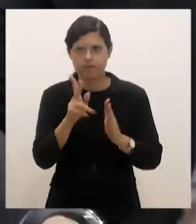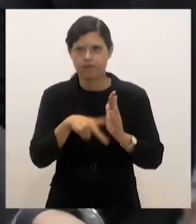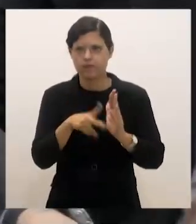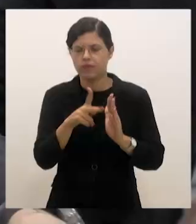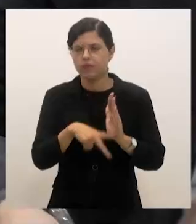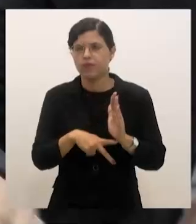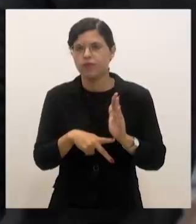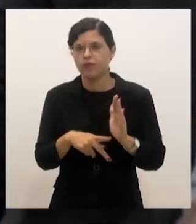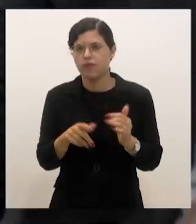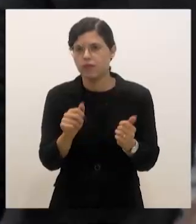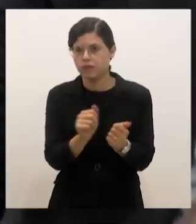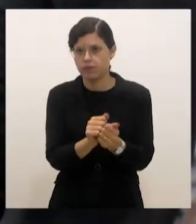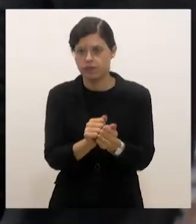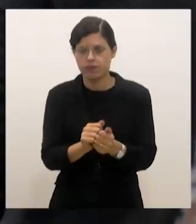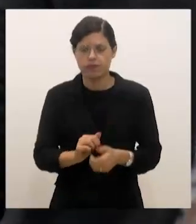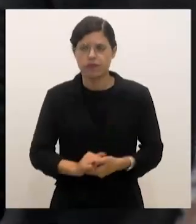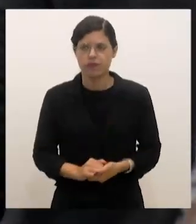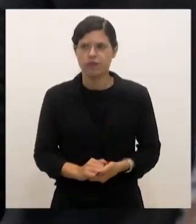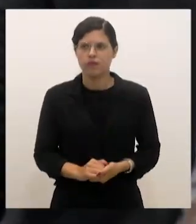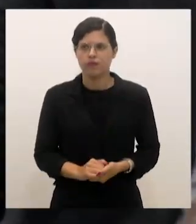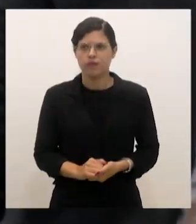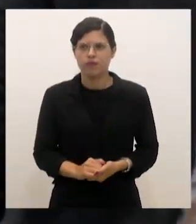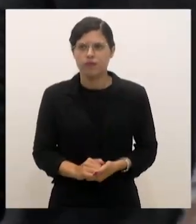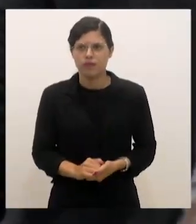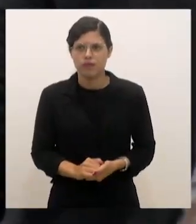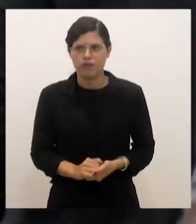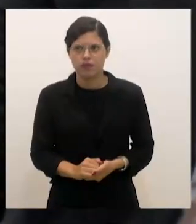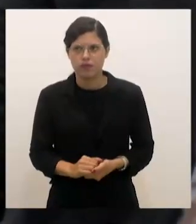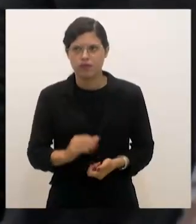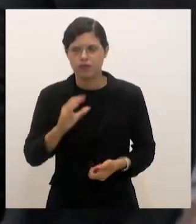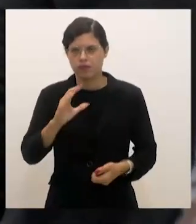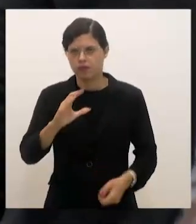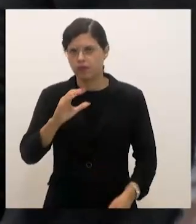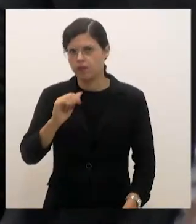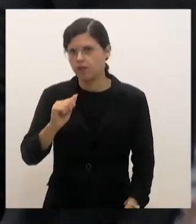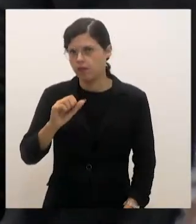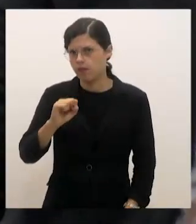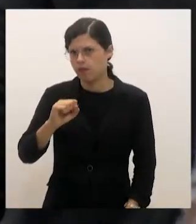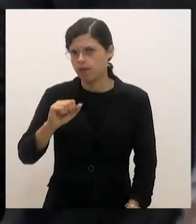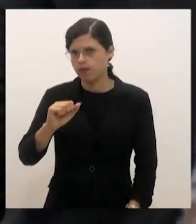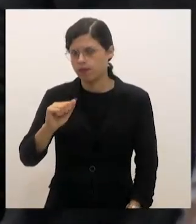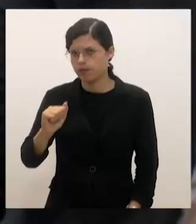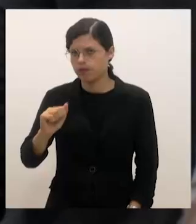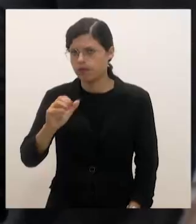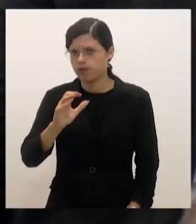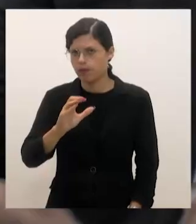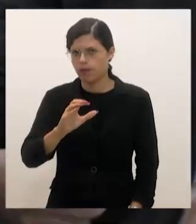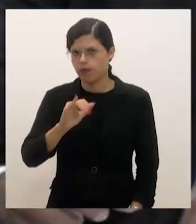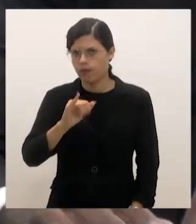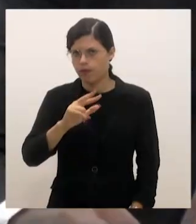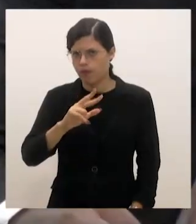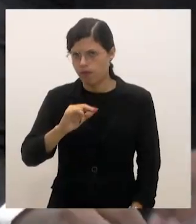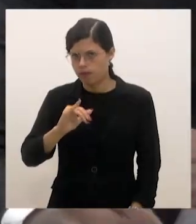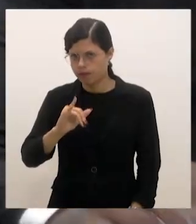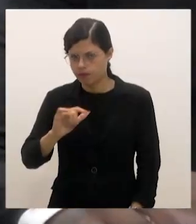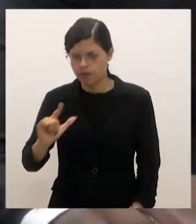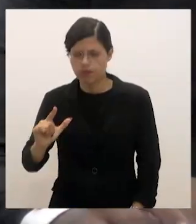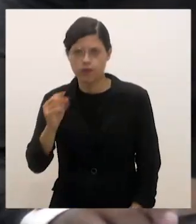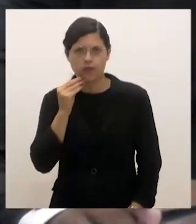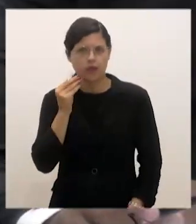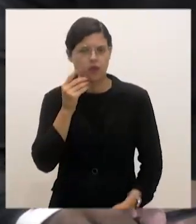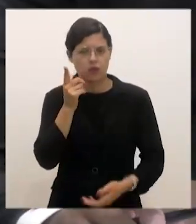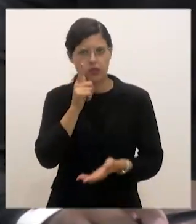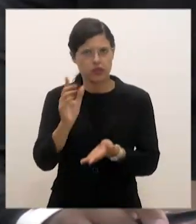até em conjunto à Casa Civil, para a gente buscar ter recursos, porque, vejam, as